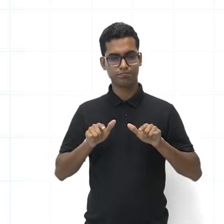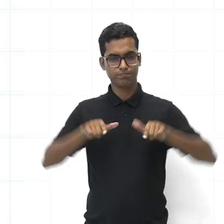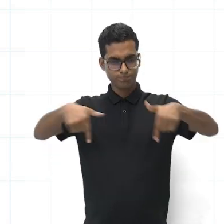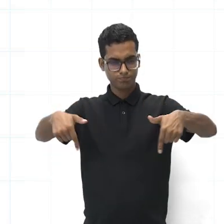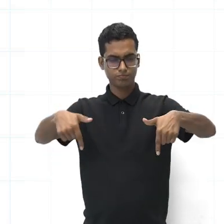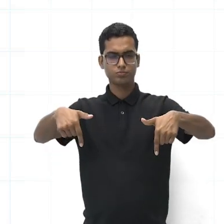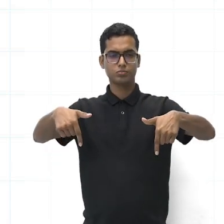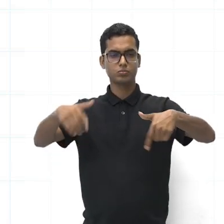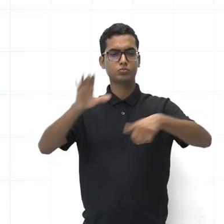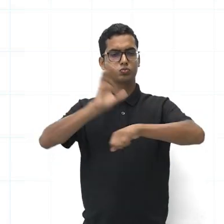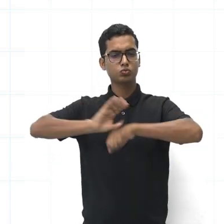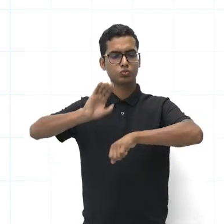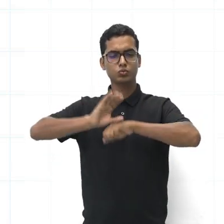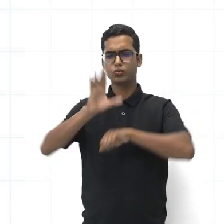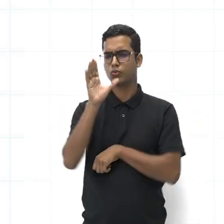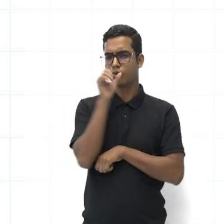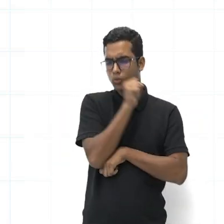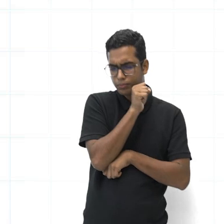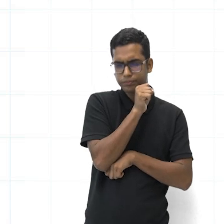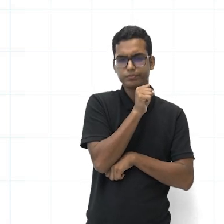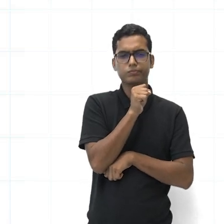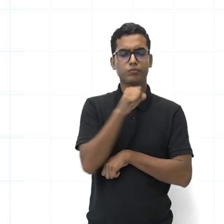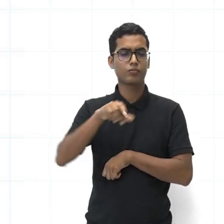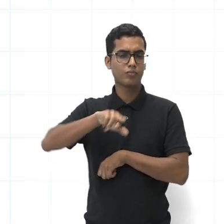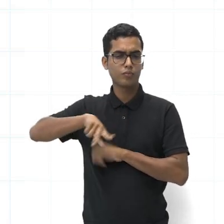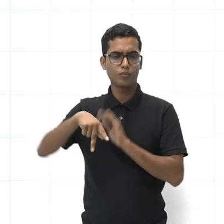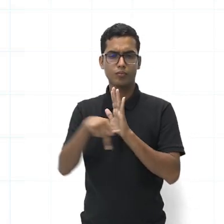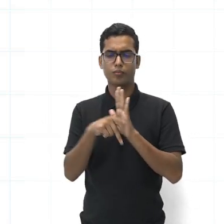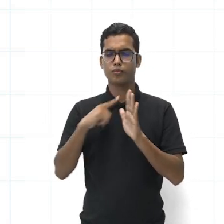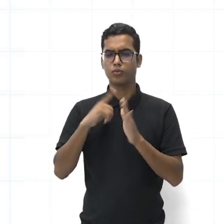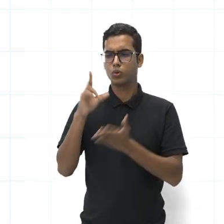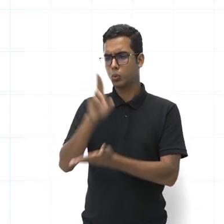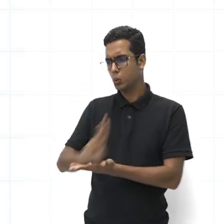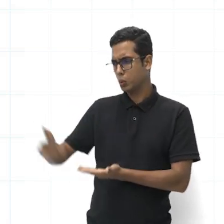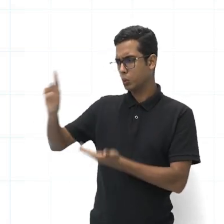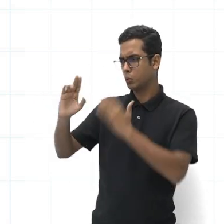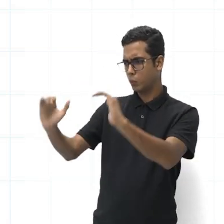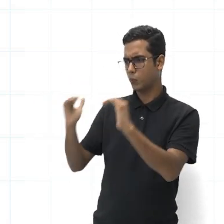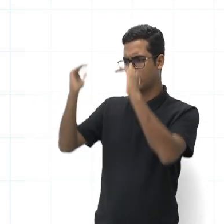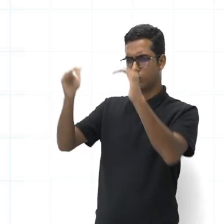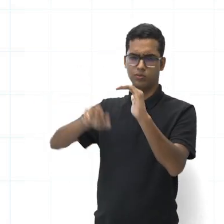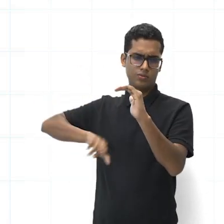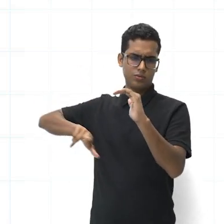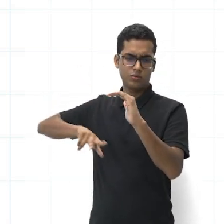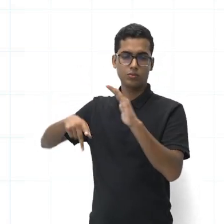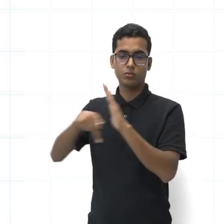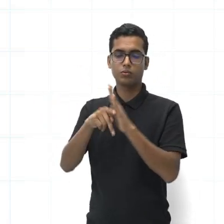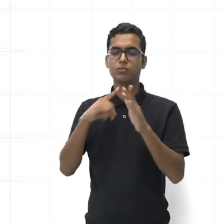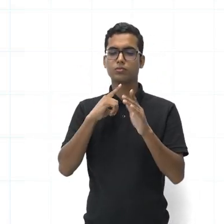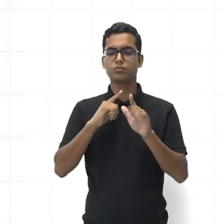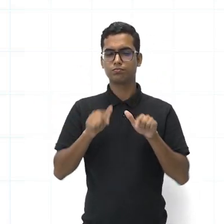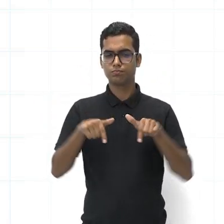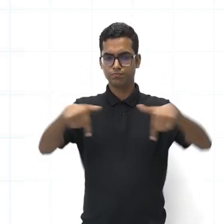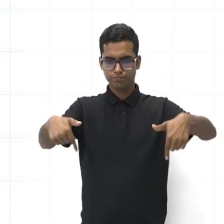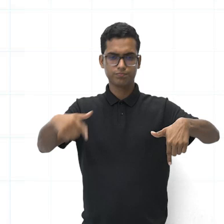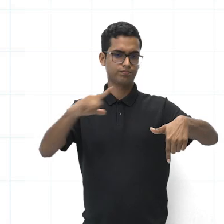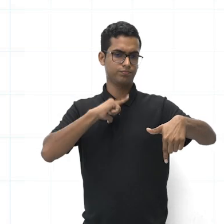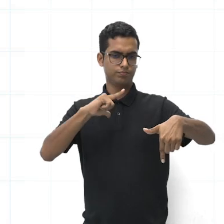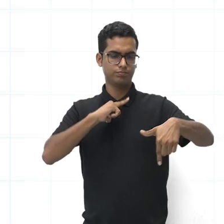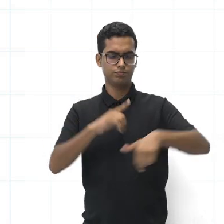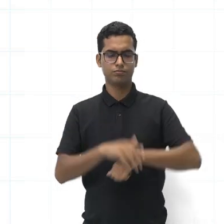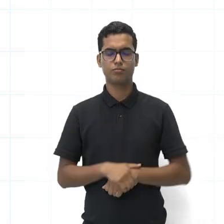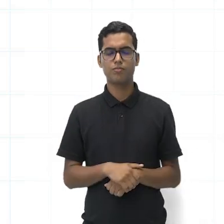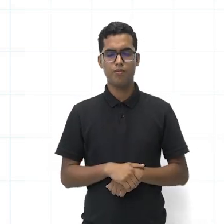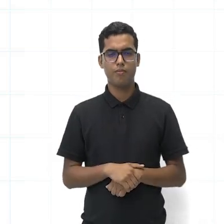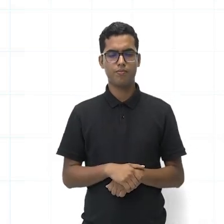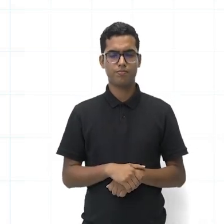um grau, né? Ele não te torna um grau universitário, por exemplo, né? De graduação, mas ele vai te dar um certificado,